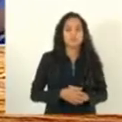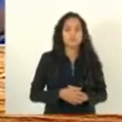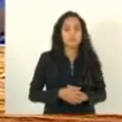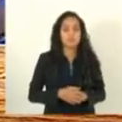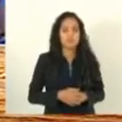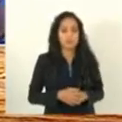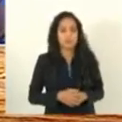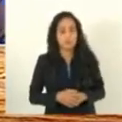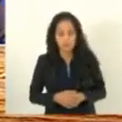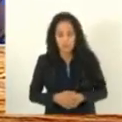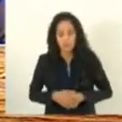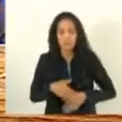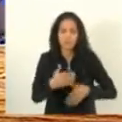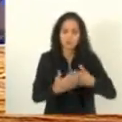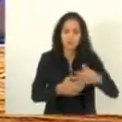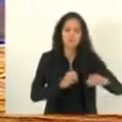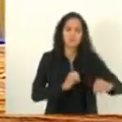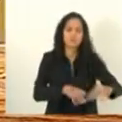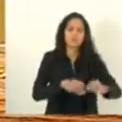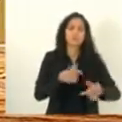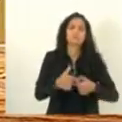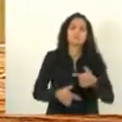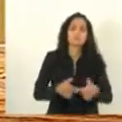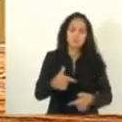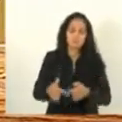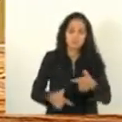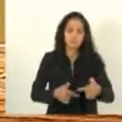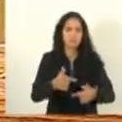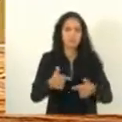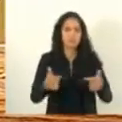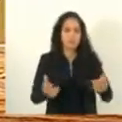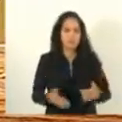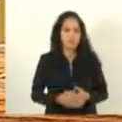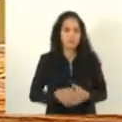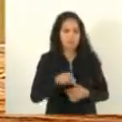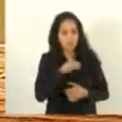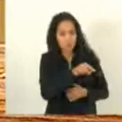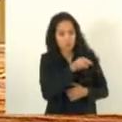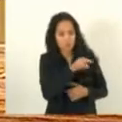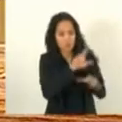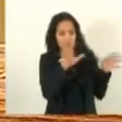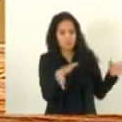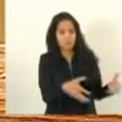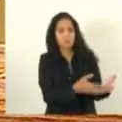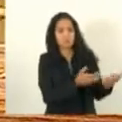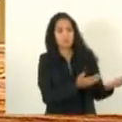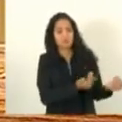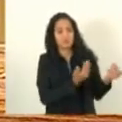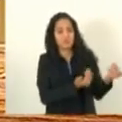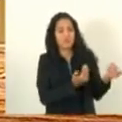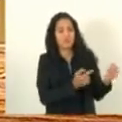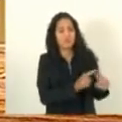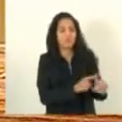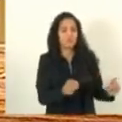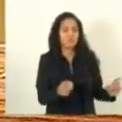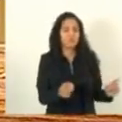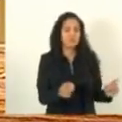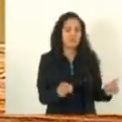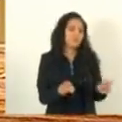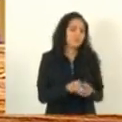fazendo um processo educativo e de trabalho laboral com essa juventude, mas não